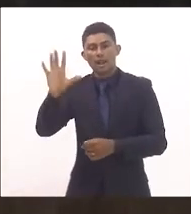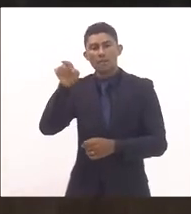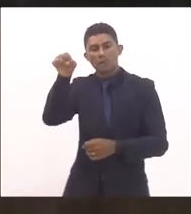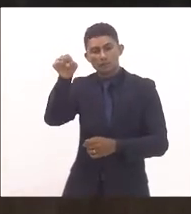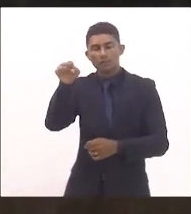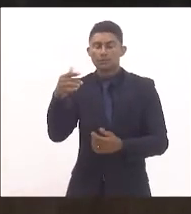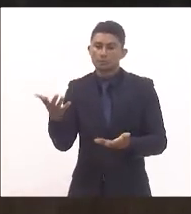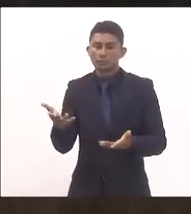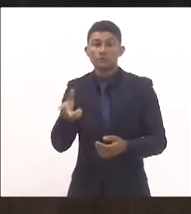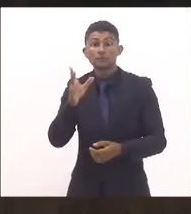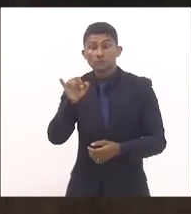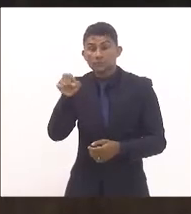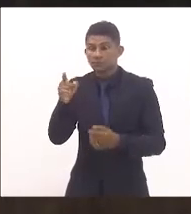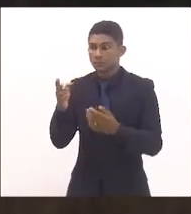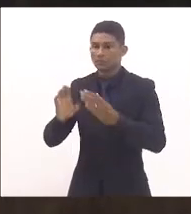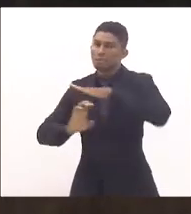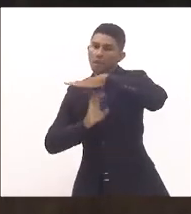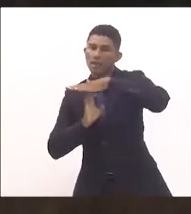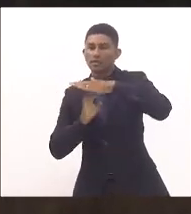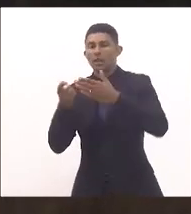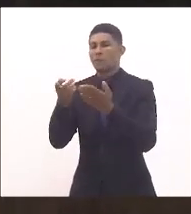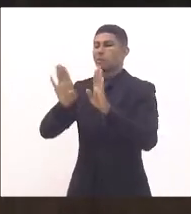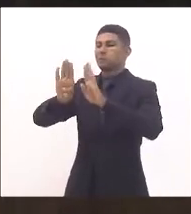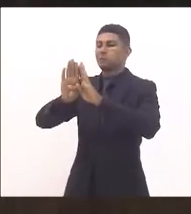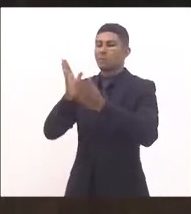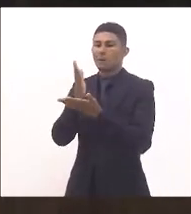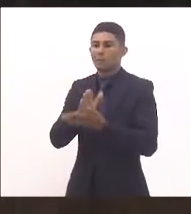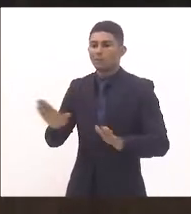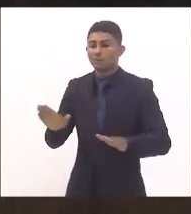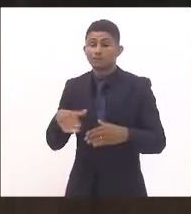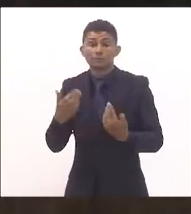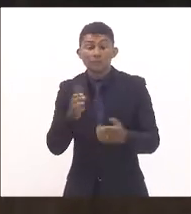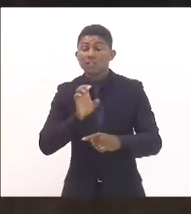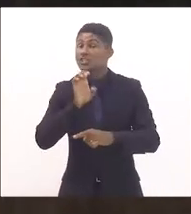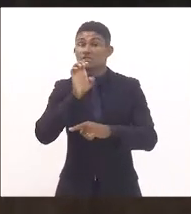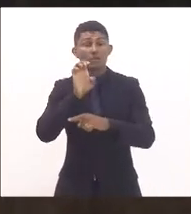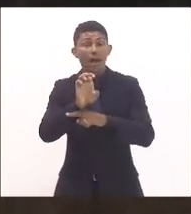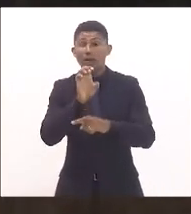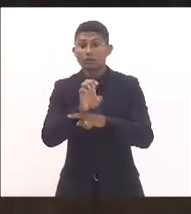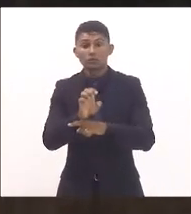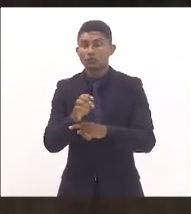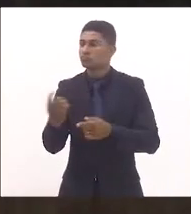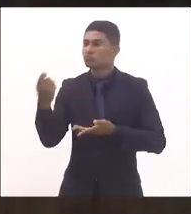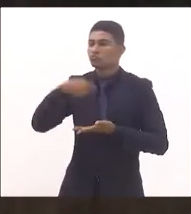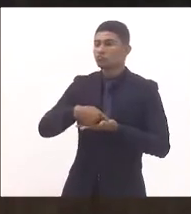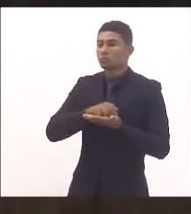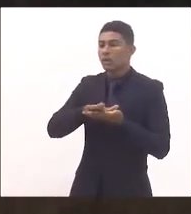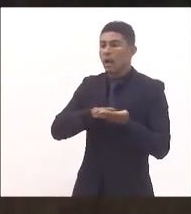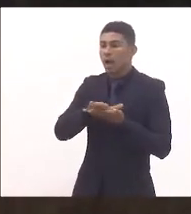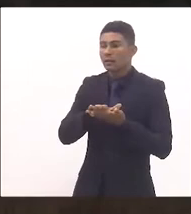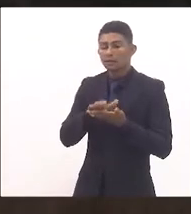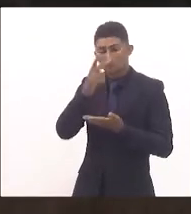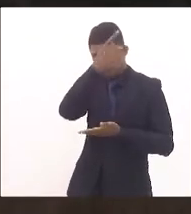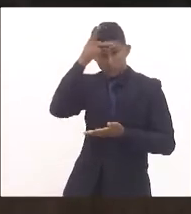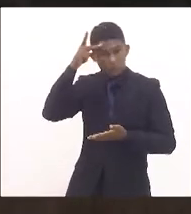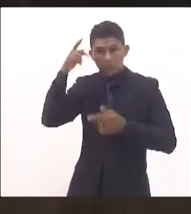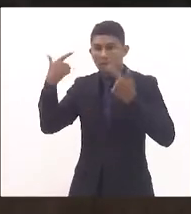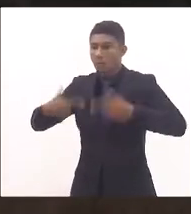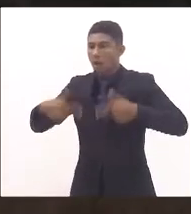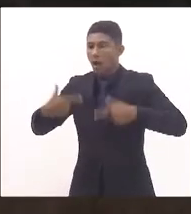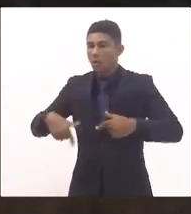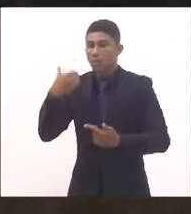consequência, a empresa acaba, o Estado não recebe nada e se perde os empregos. Então, por